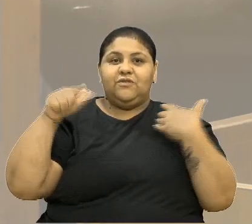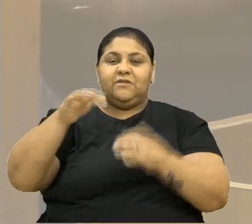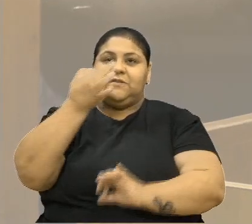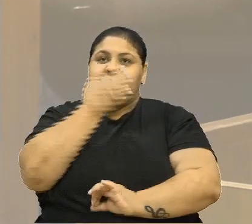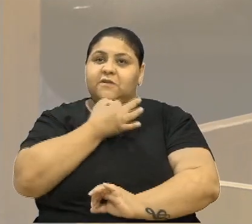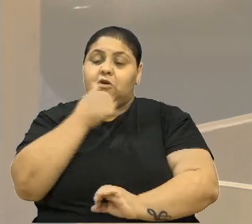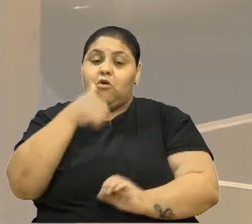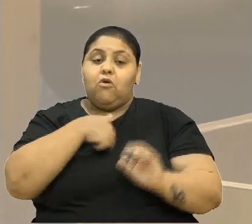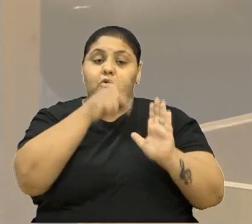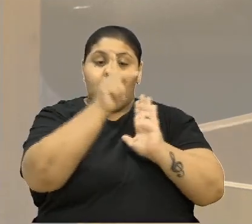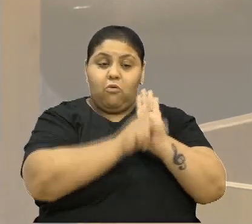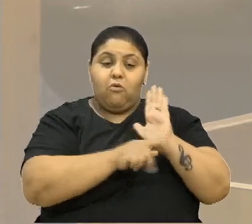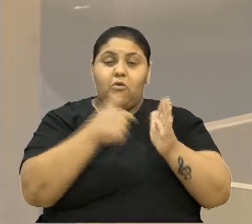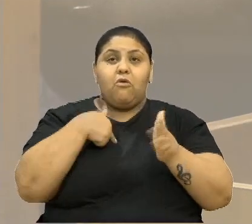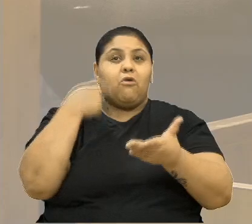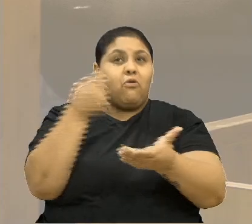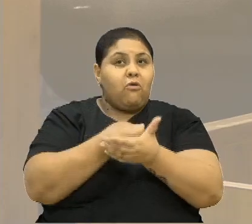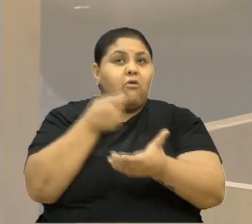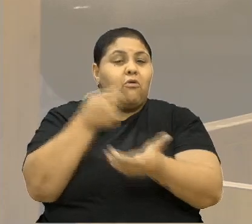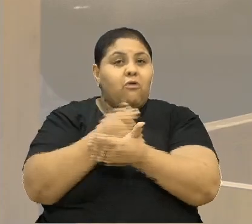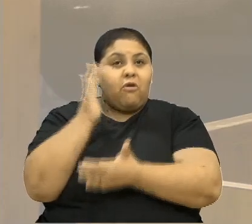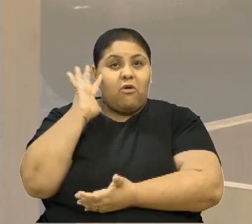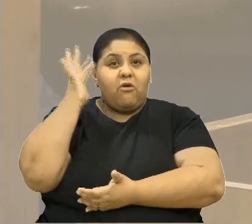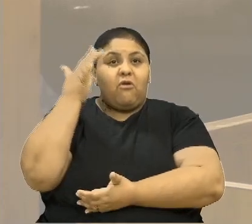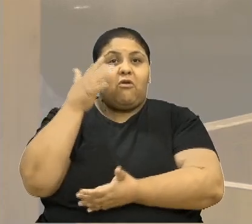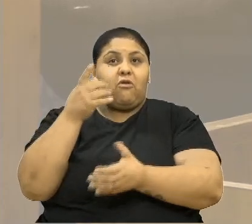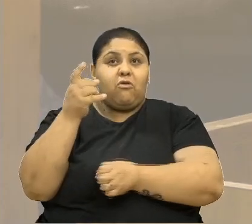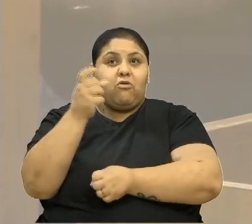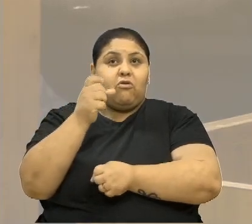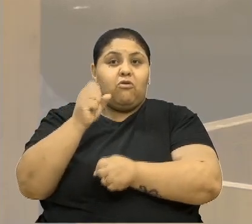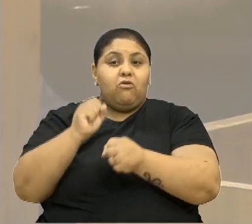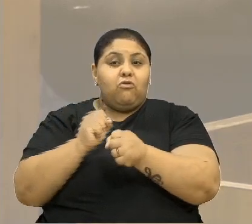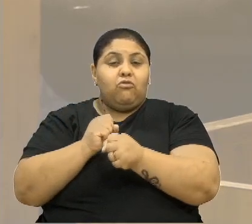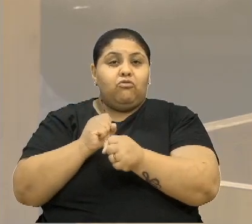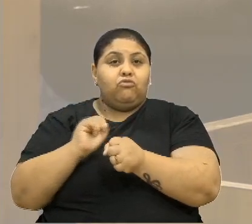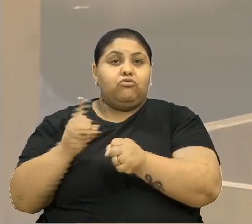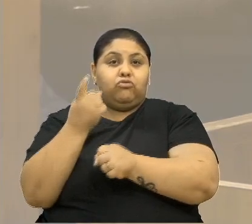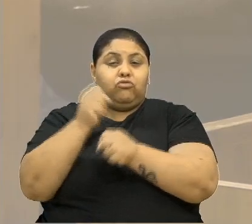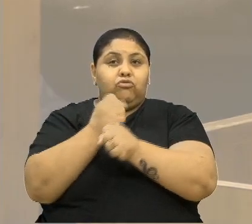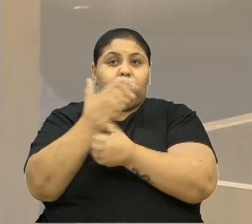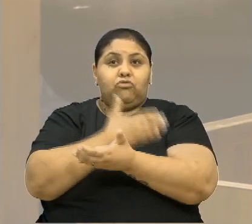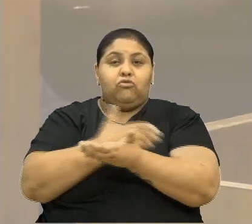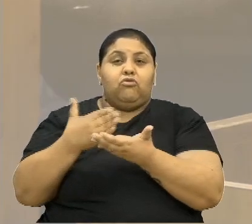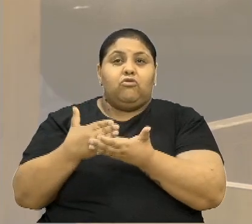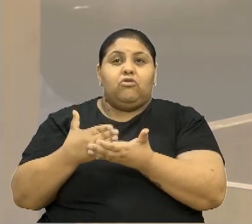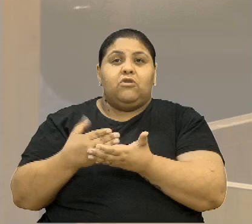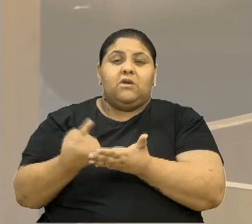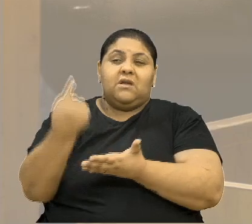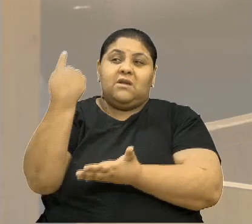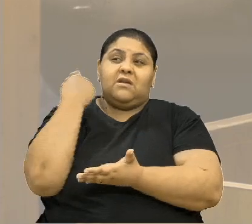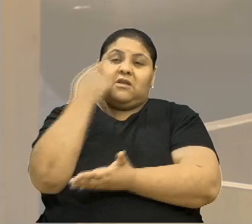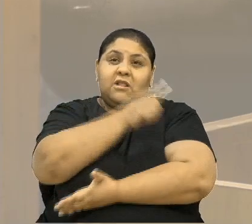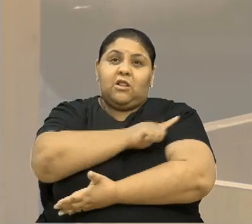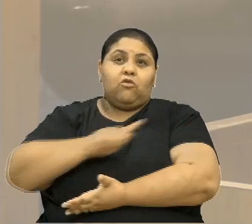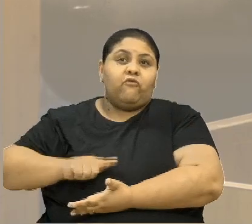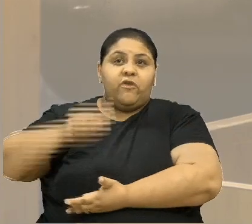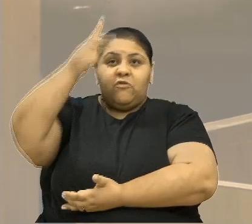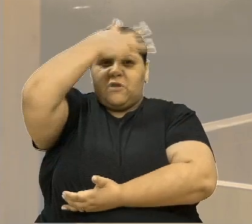que eu lutei muito para que ele viesse para a pauta nos últimos anos, porque ele começou a ser debatido ainda lá no governo